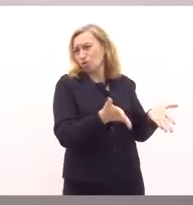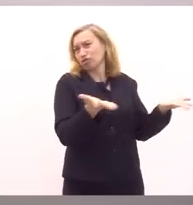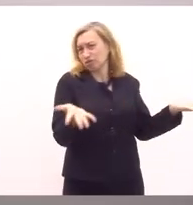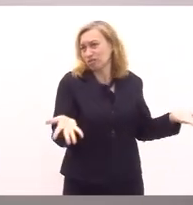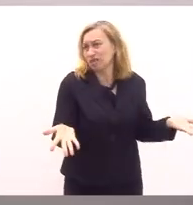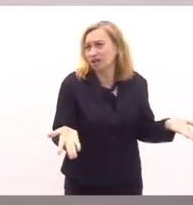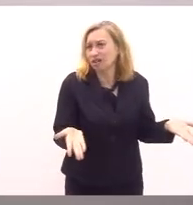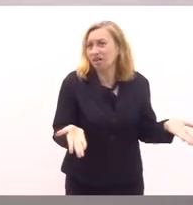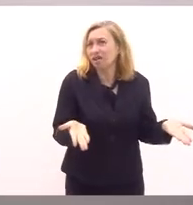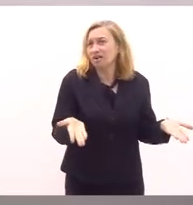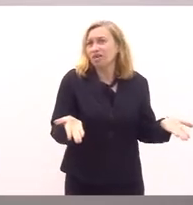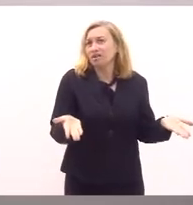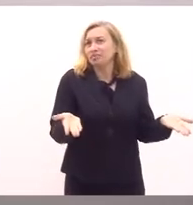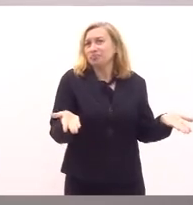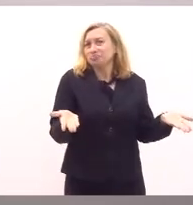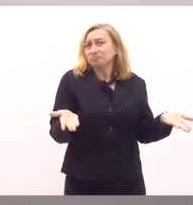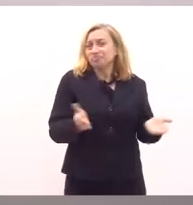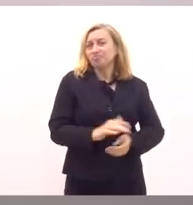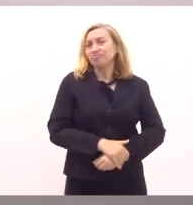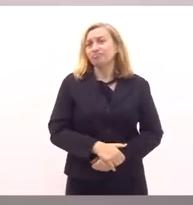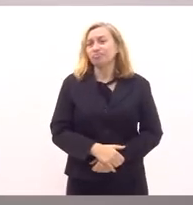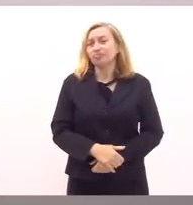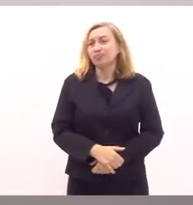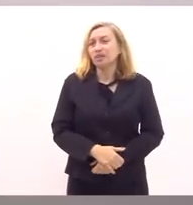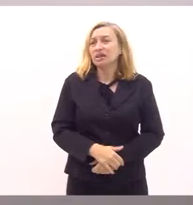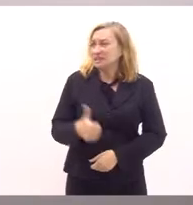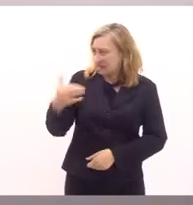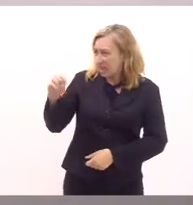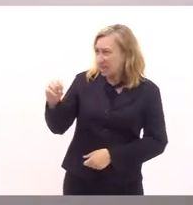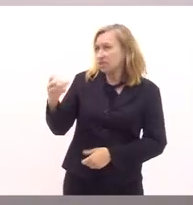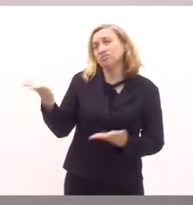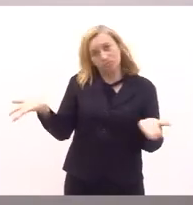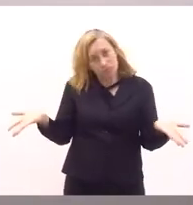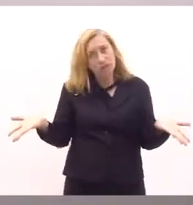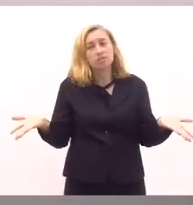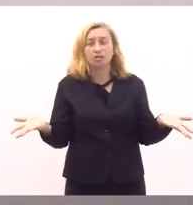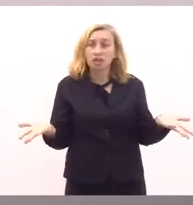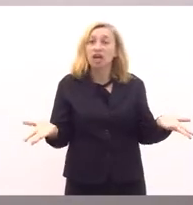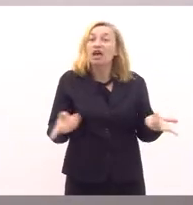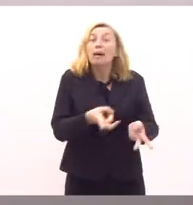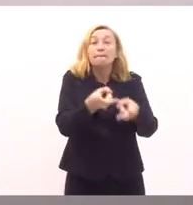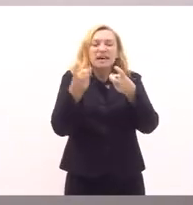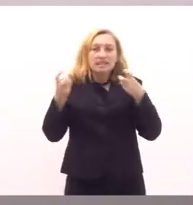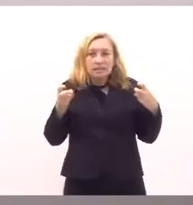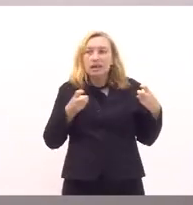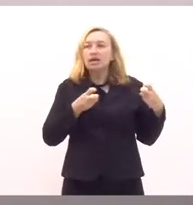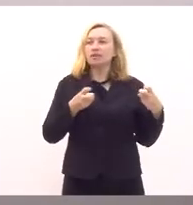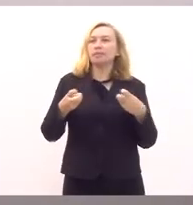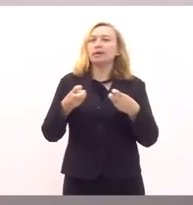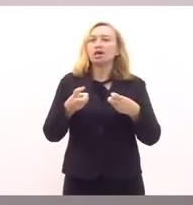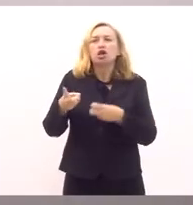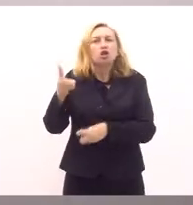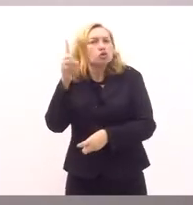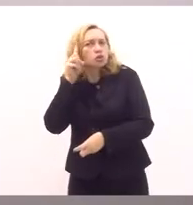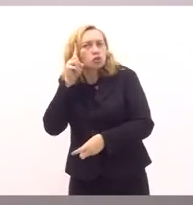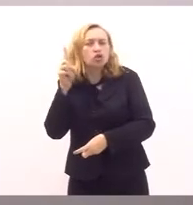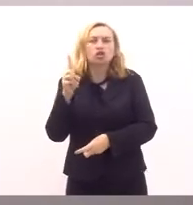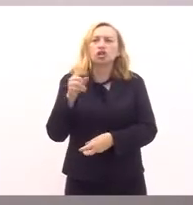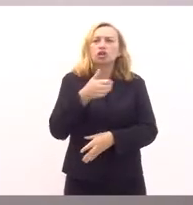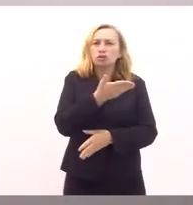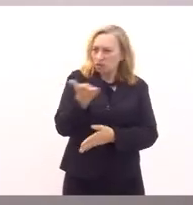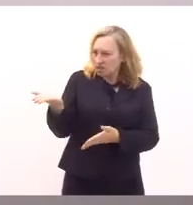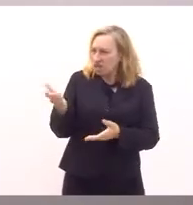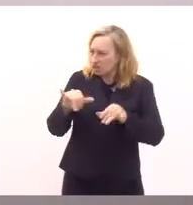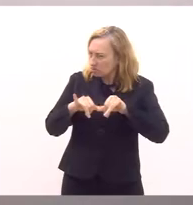A caixa era 12 ovos, agora reduziu para 10. Para 10. Então, assim, a gente percebe isso no dia a dia. Todo mundo aqui vai ao